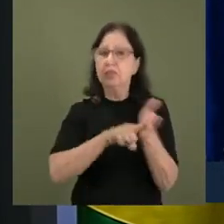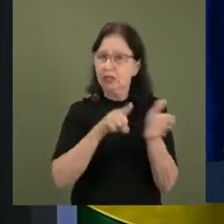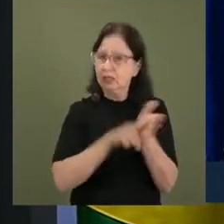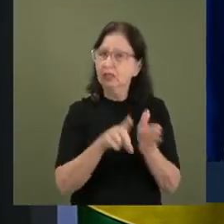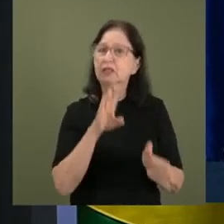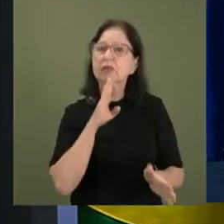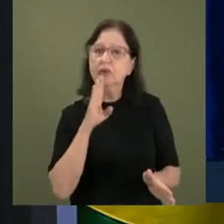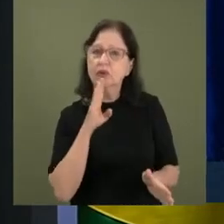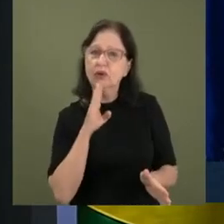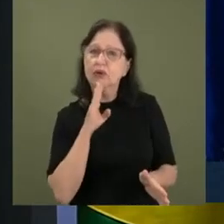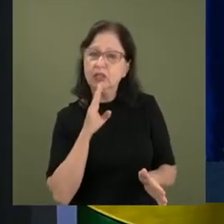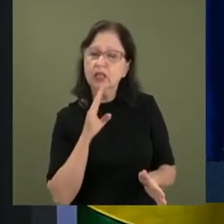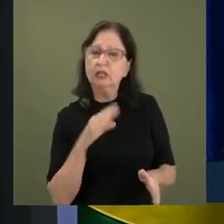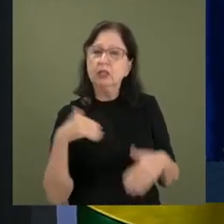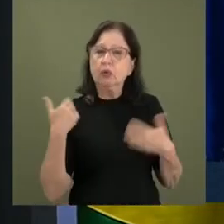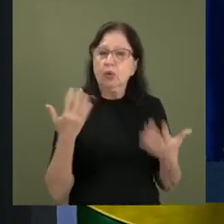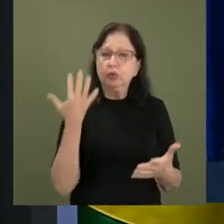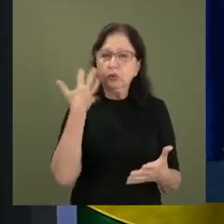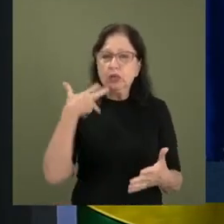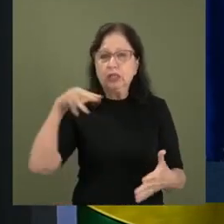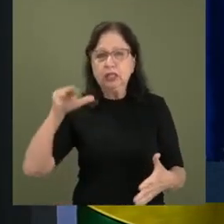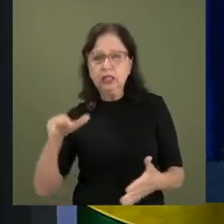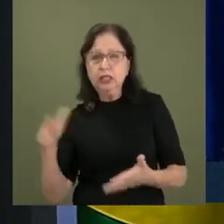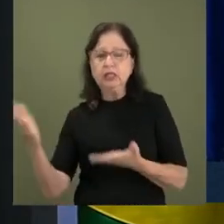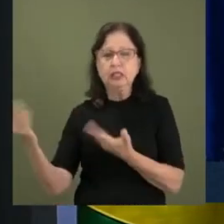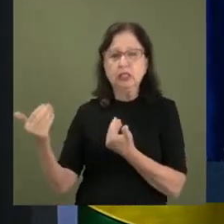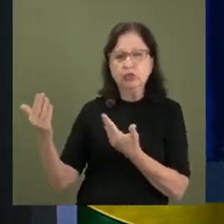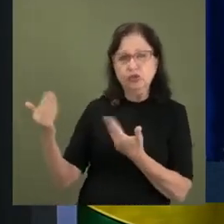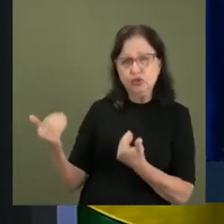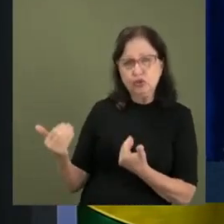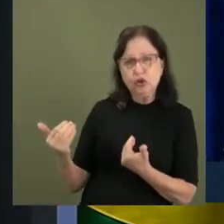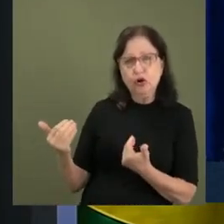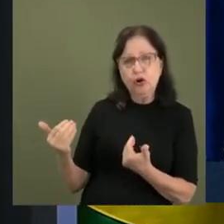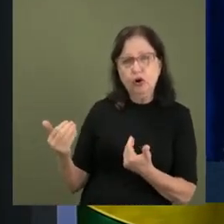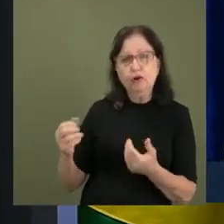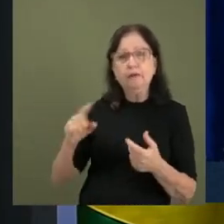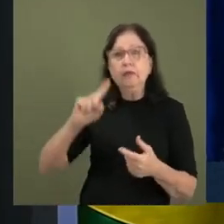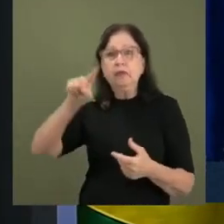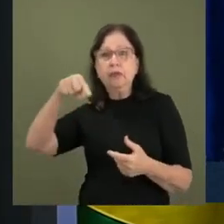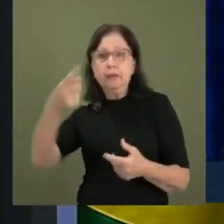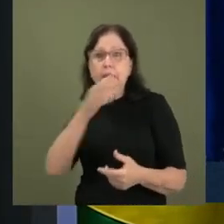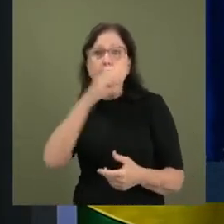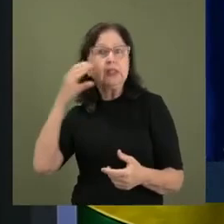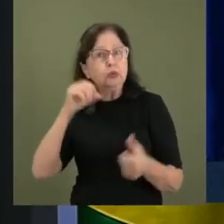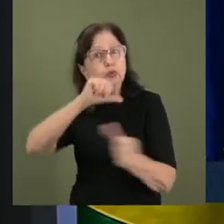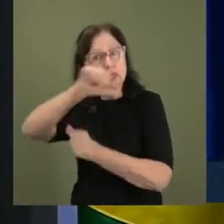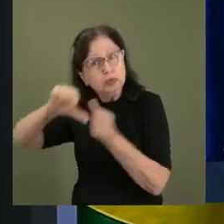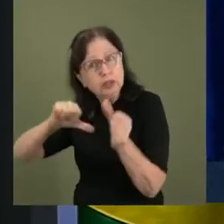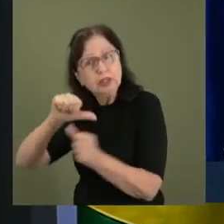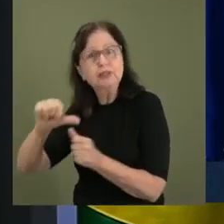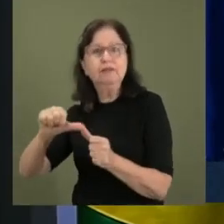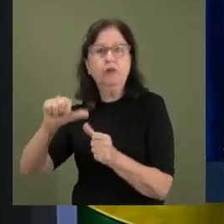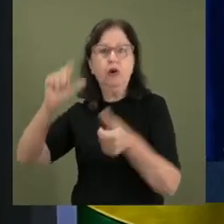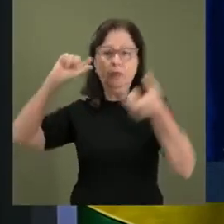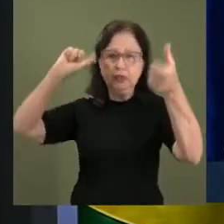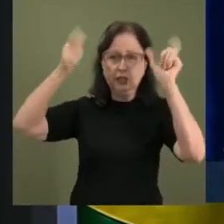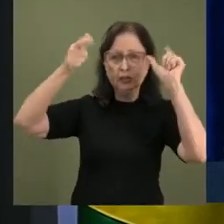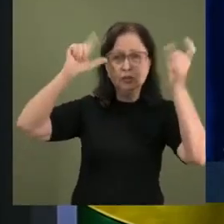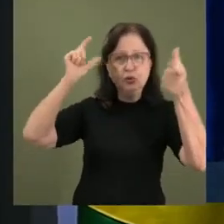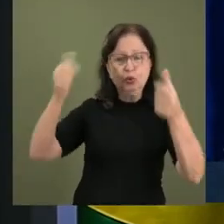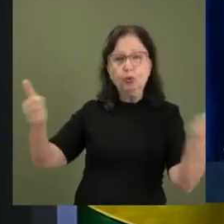hábito de jogar na infância e na adolescência, ele é um preditor para você ter jogo patológico depois. Tem uma questão de gênero forte,